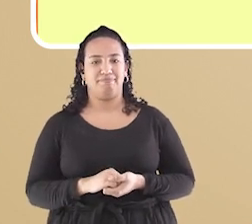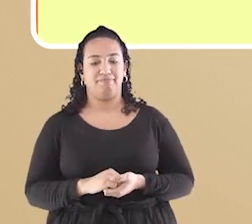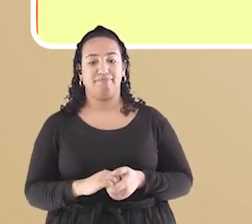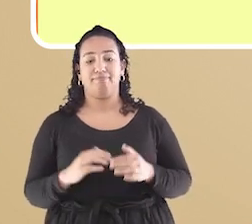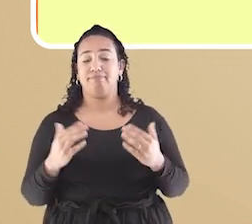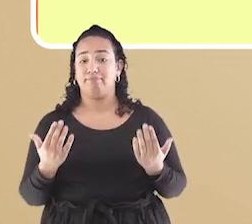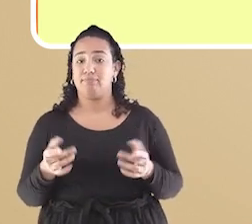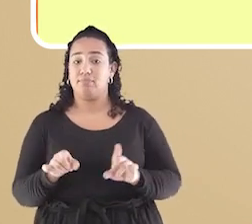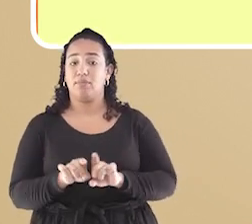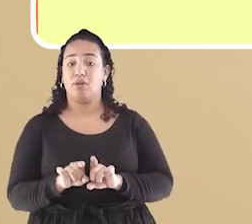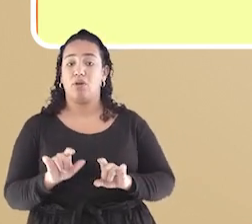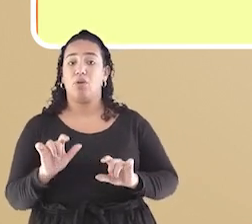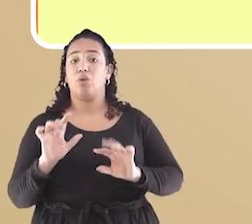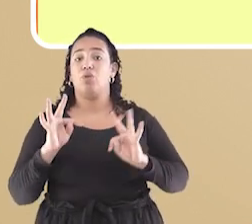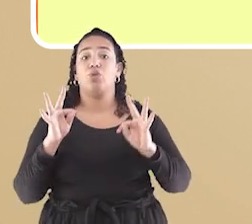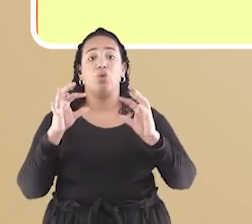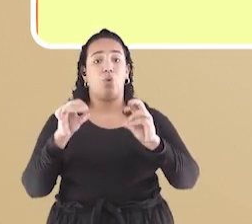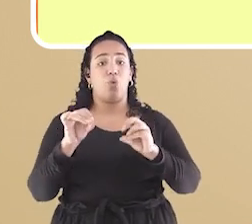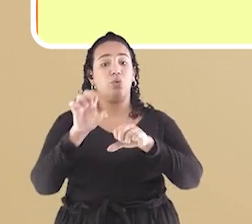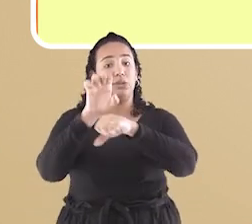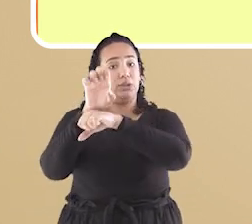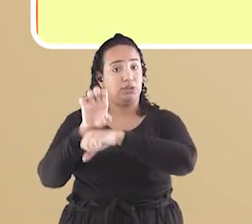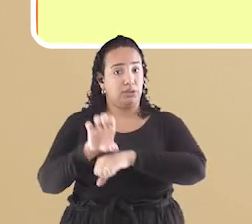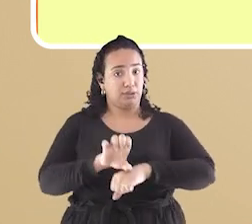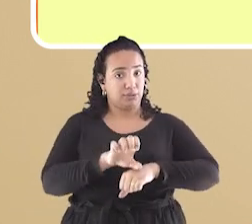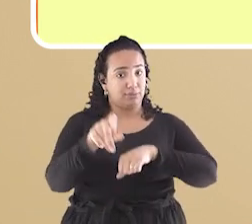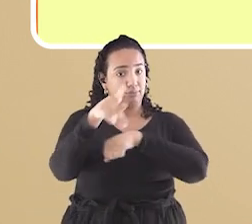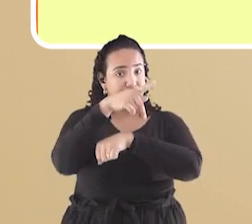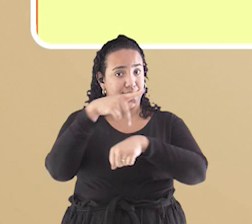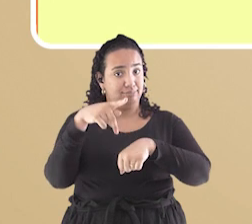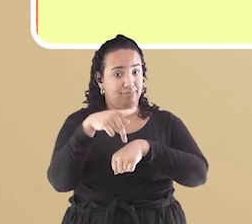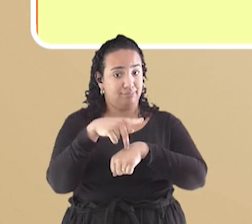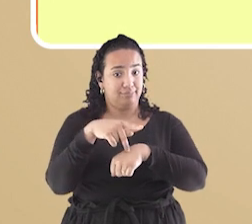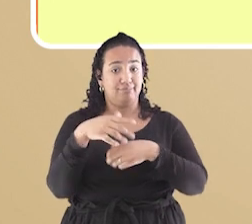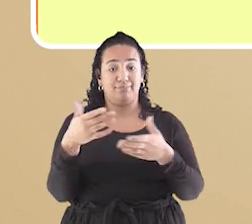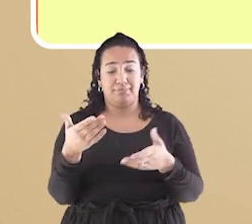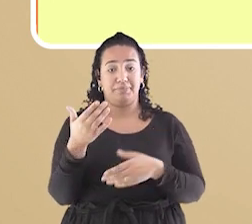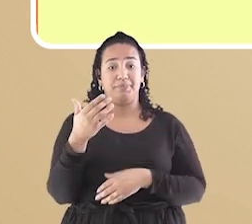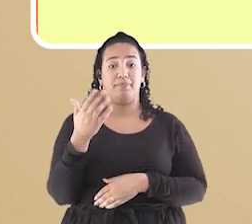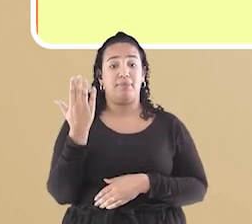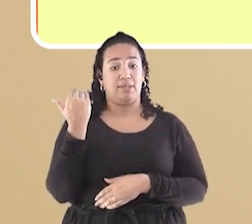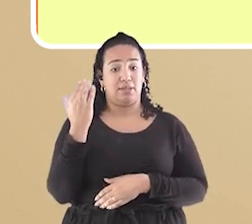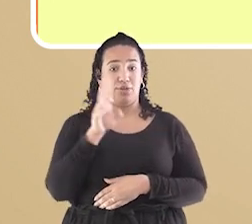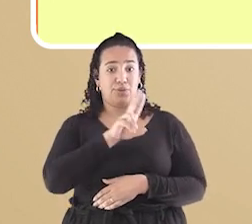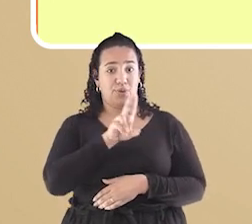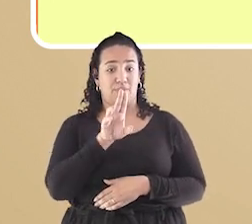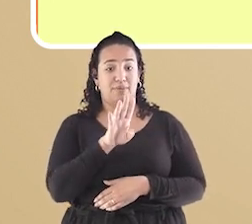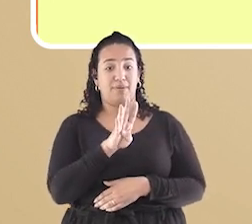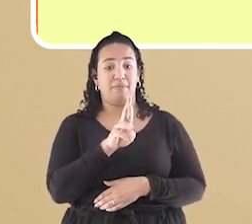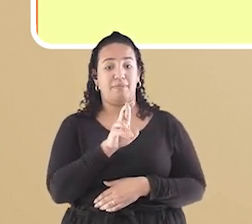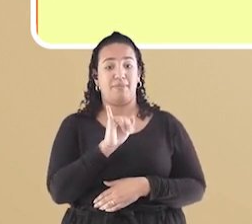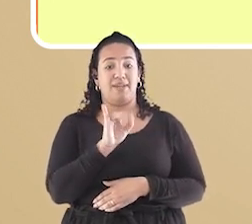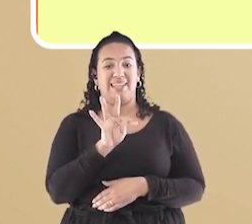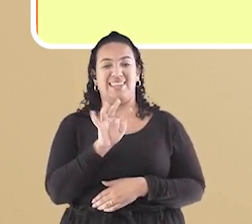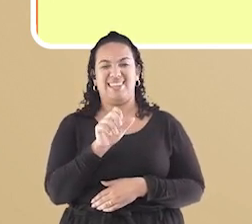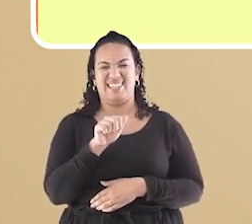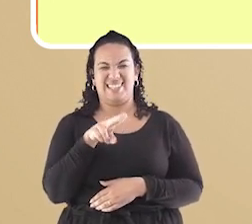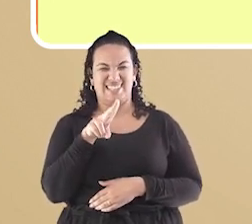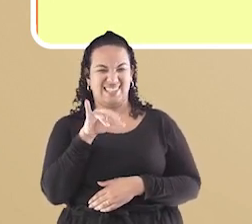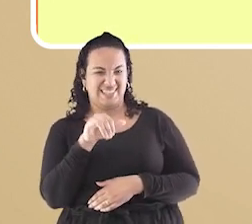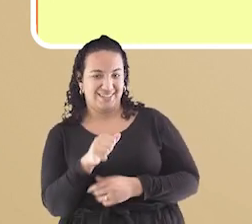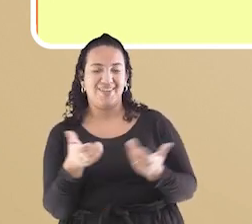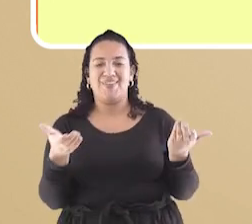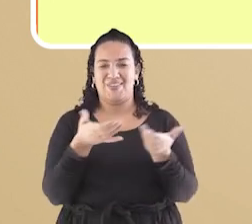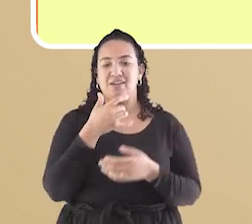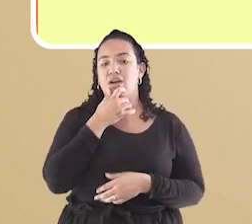os outros estados nacionais que já citamos, a Inglaterra, ou Britânia, como era conhecida na época, também estava dividida. A região